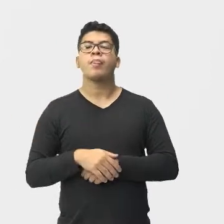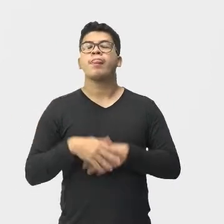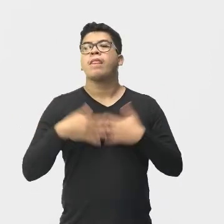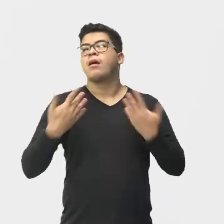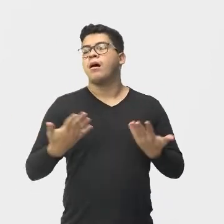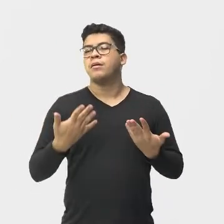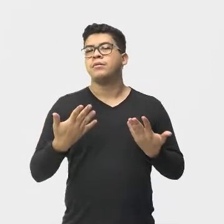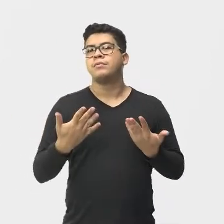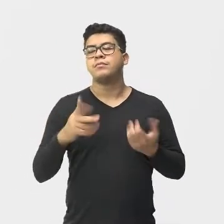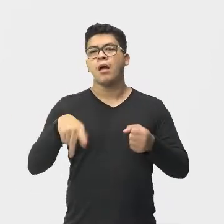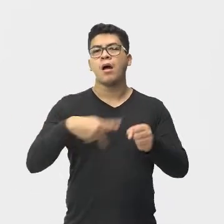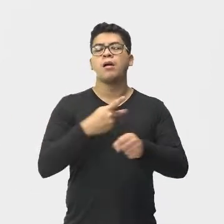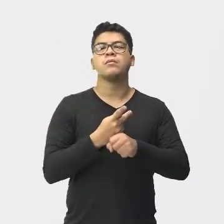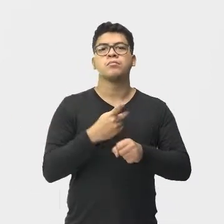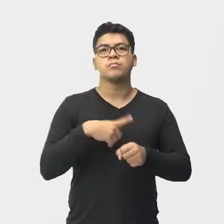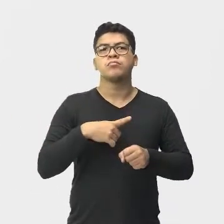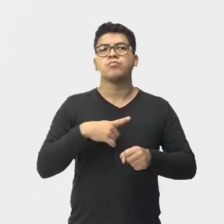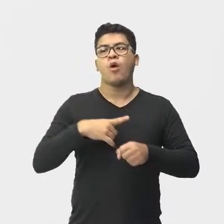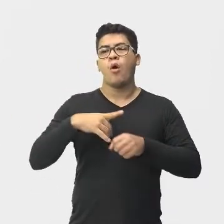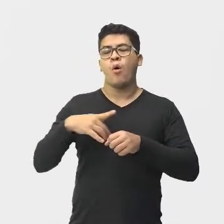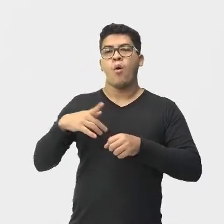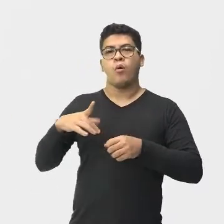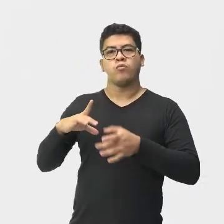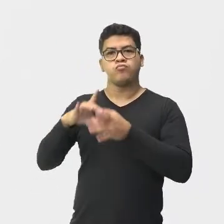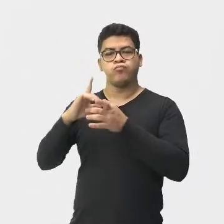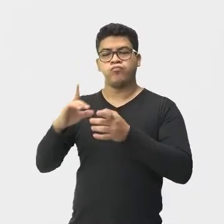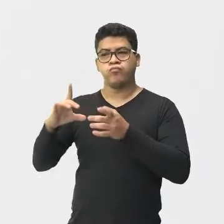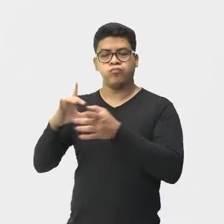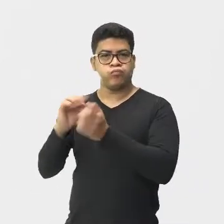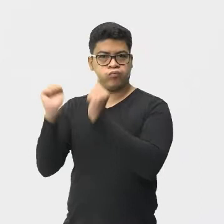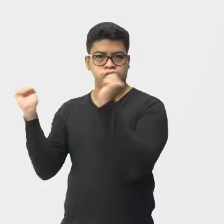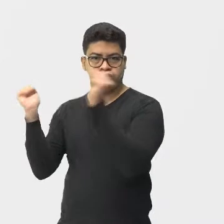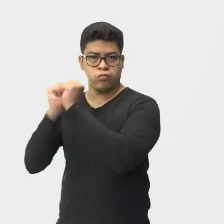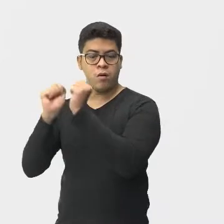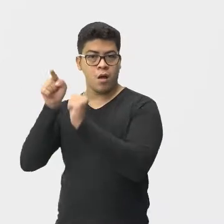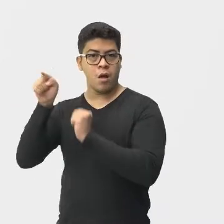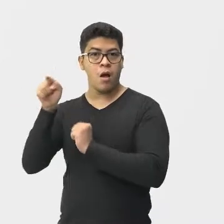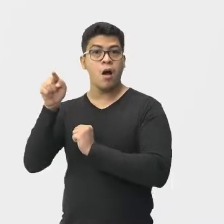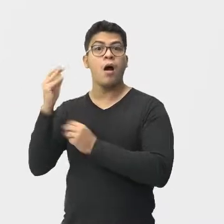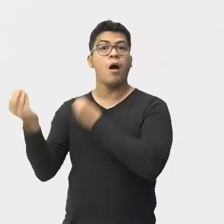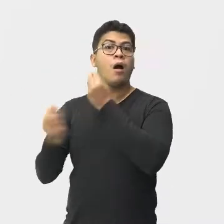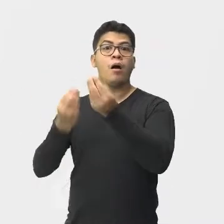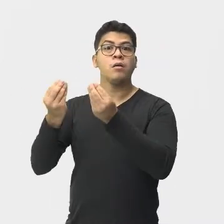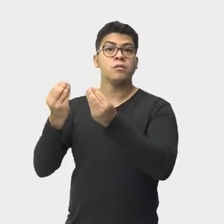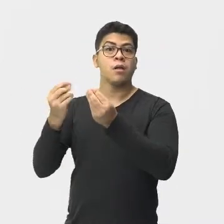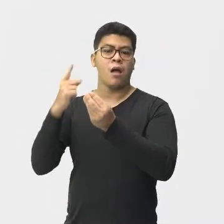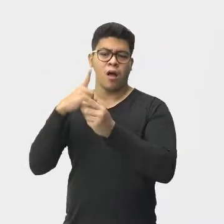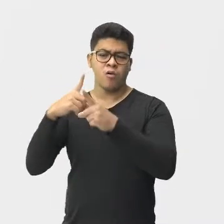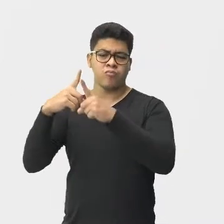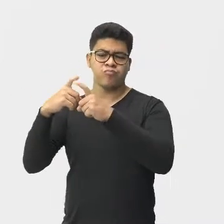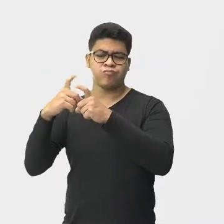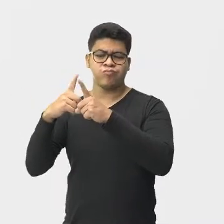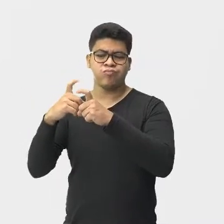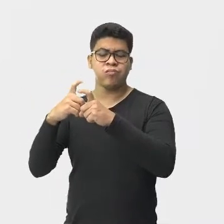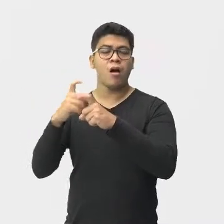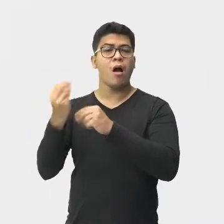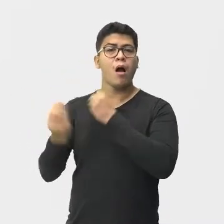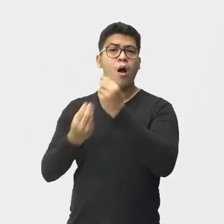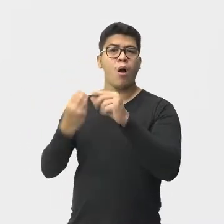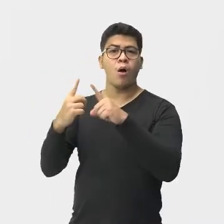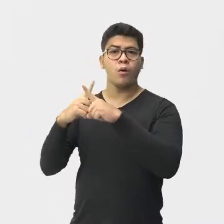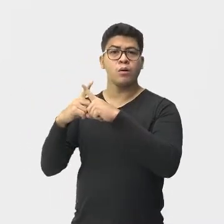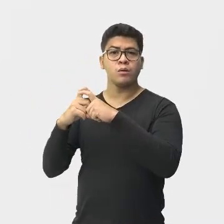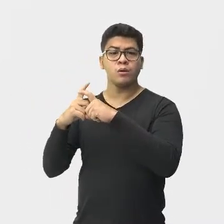capital italiana, os aliados abriram uma terceira frente de guerra contra os nazistas. Em 6 de junho